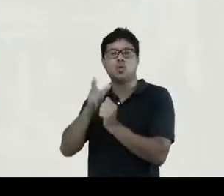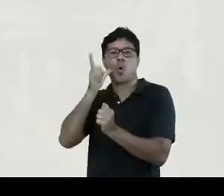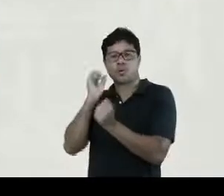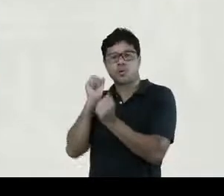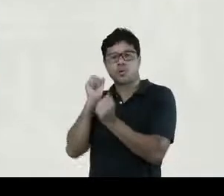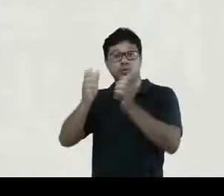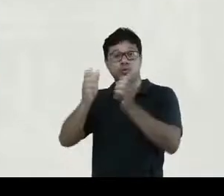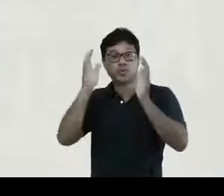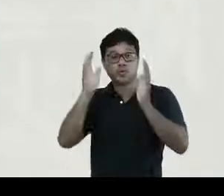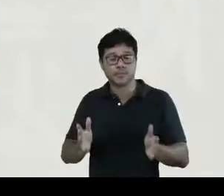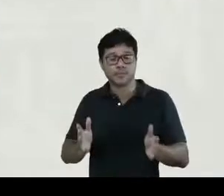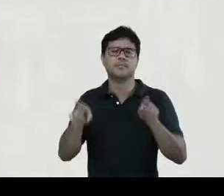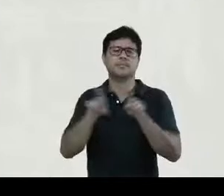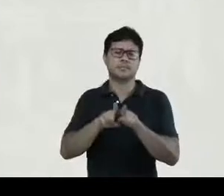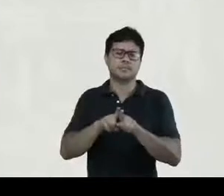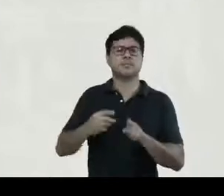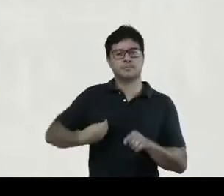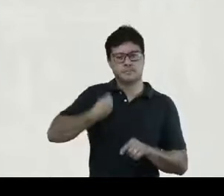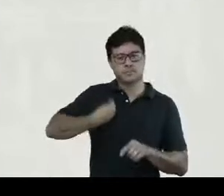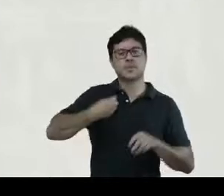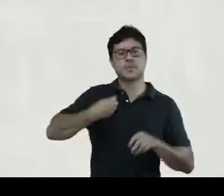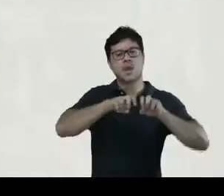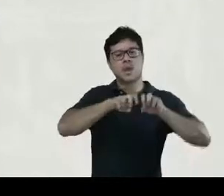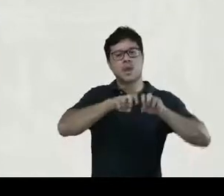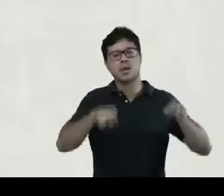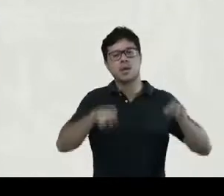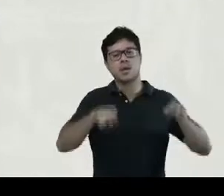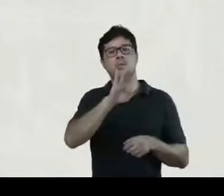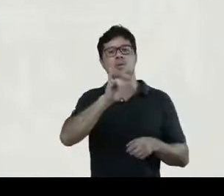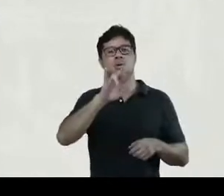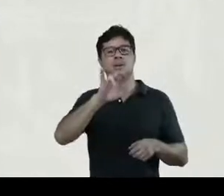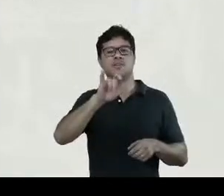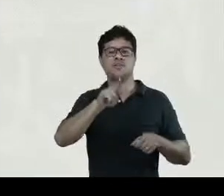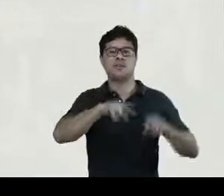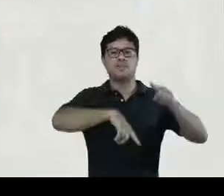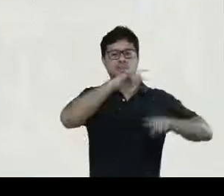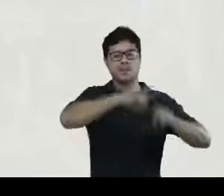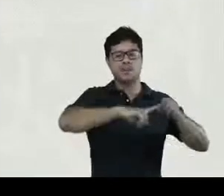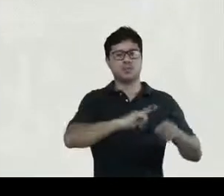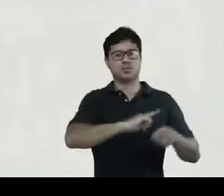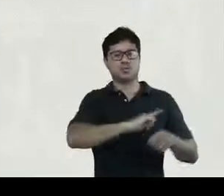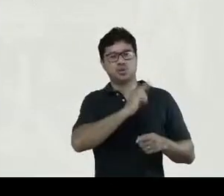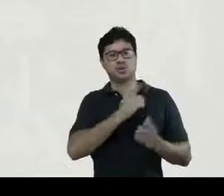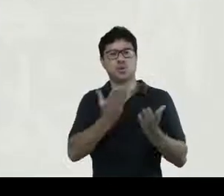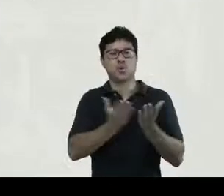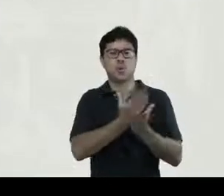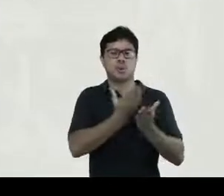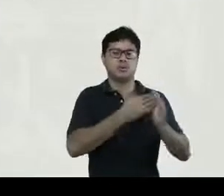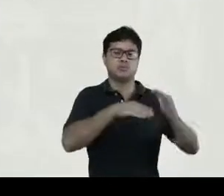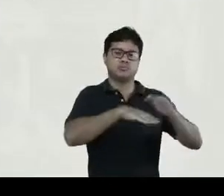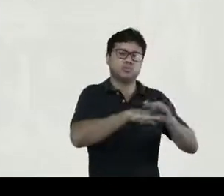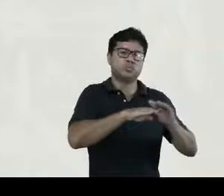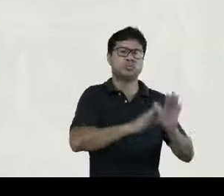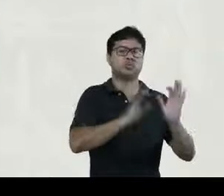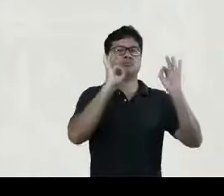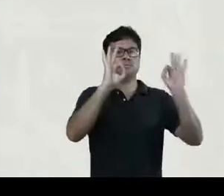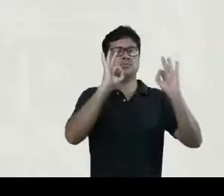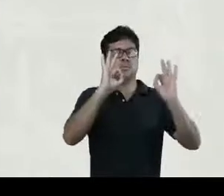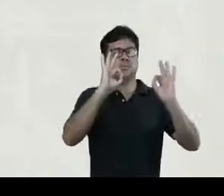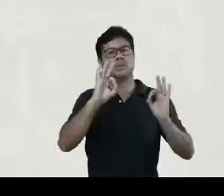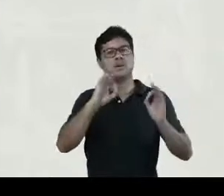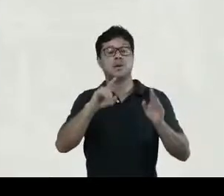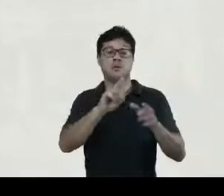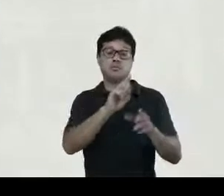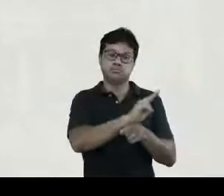ontem. E já esteve conosco na mesa sobre a bibliografia material e a gestão de coleções especiais, preservação e